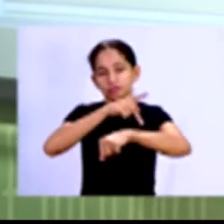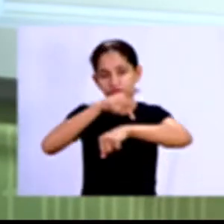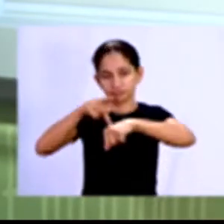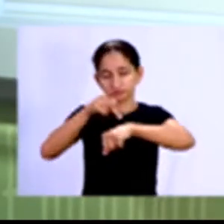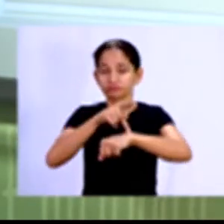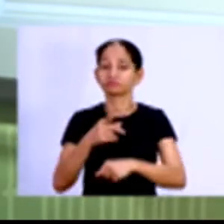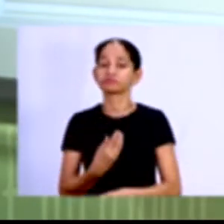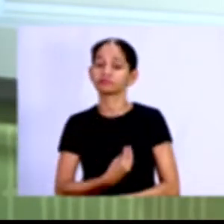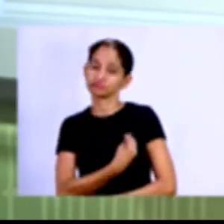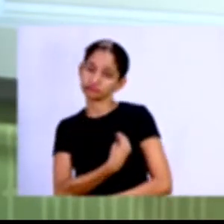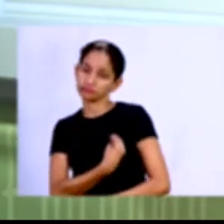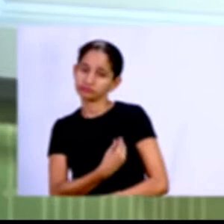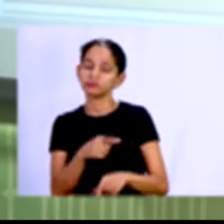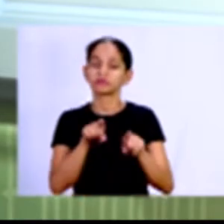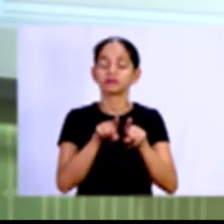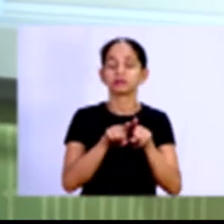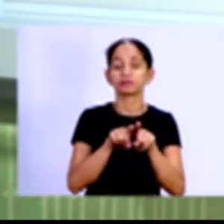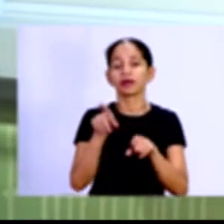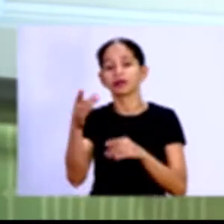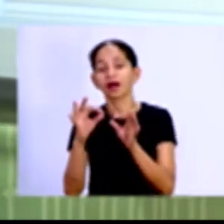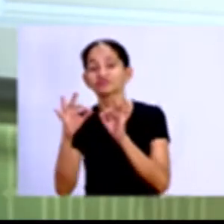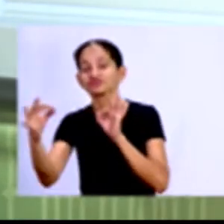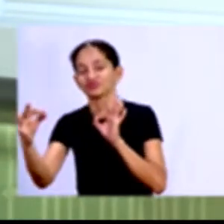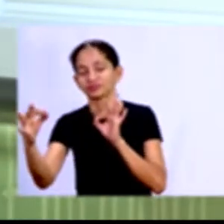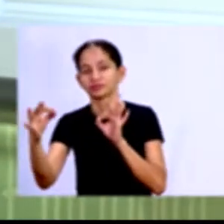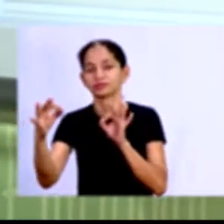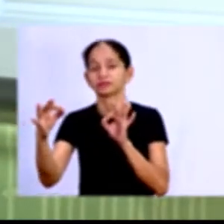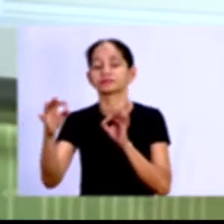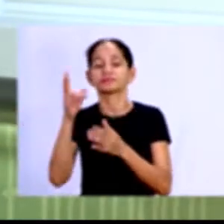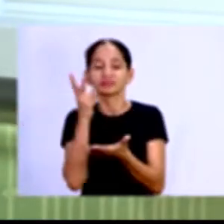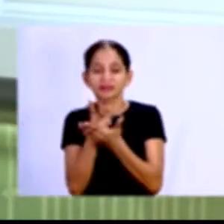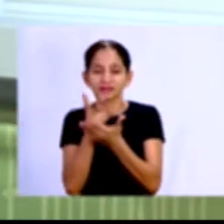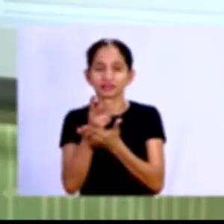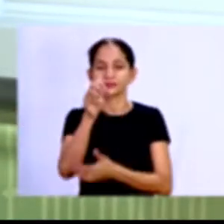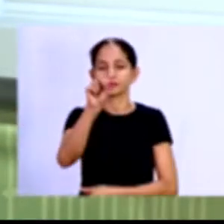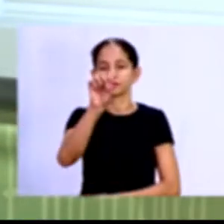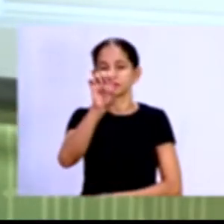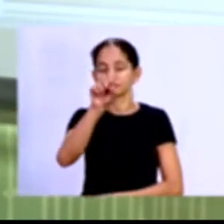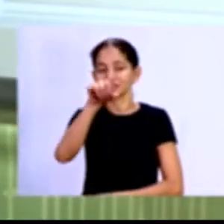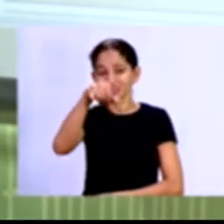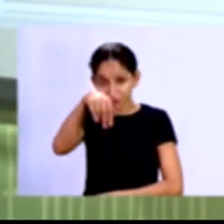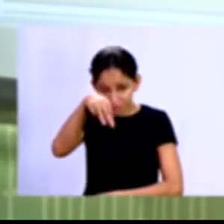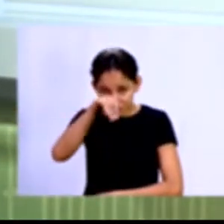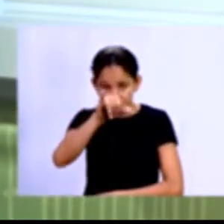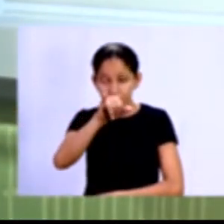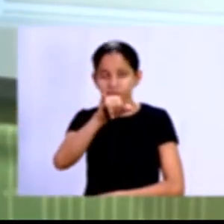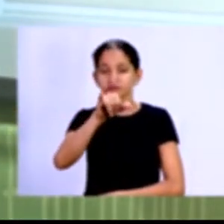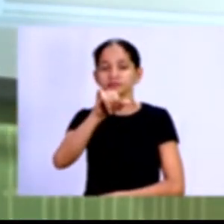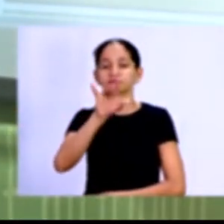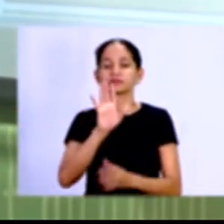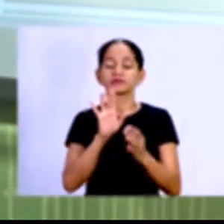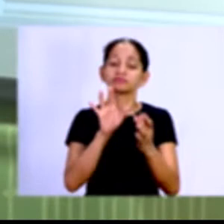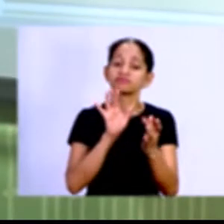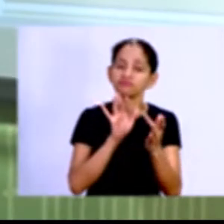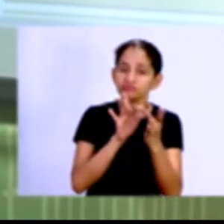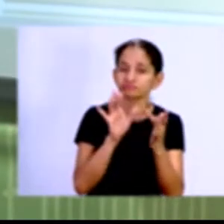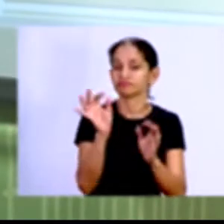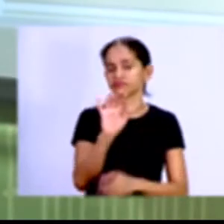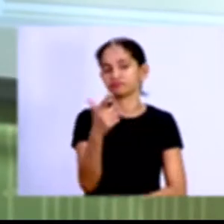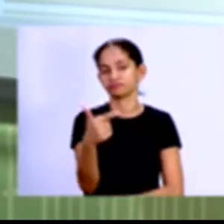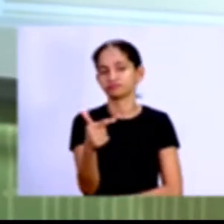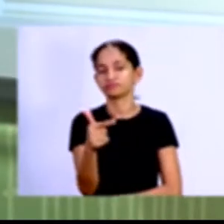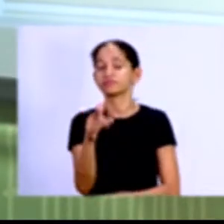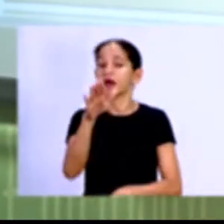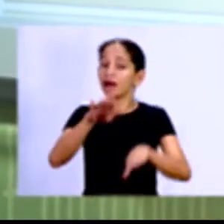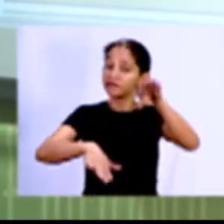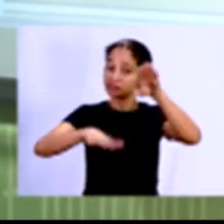né? Presencial e à distância. Por isso que ela é chamada de semipresencial. Você pode ter contato com tutores, você